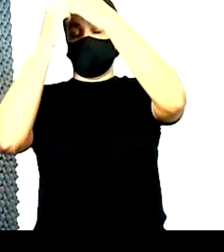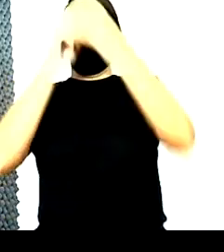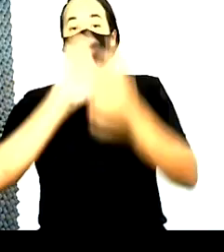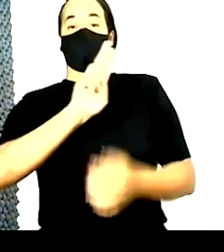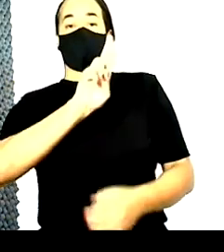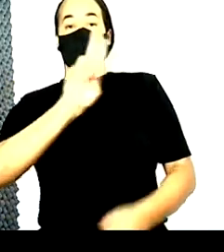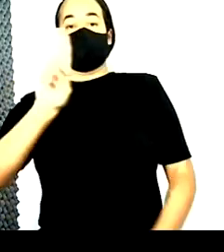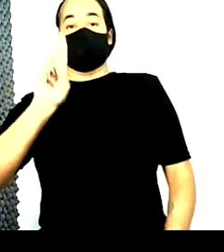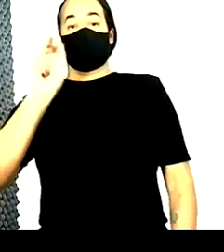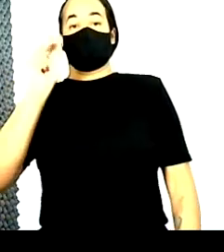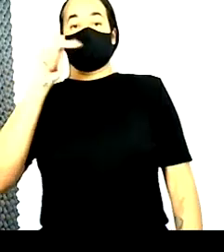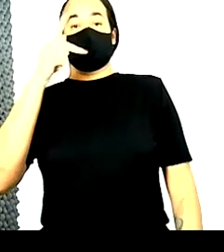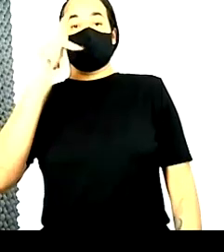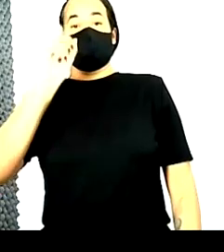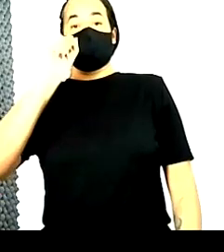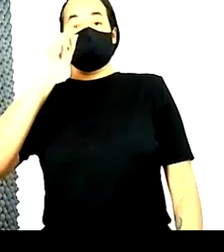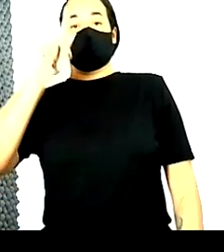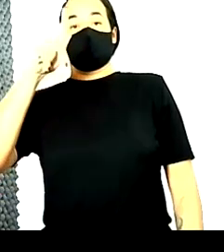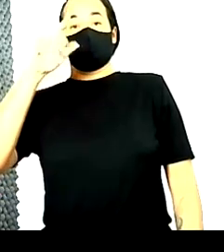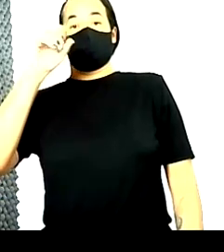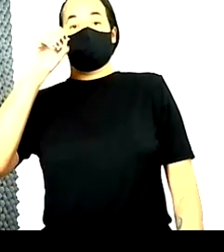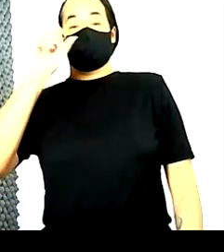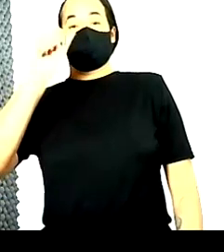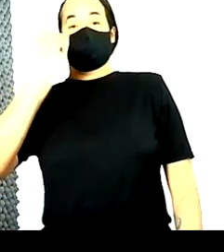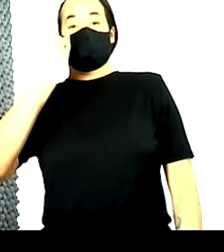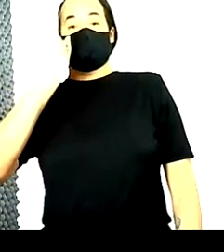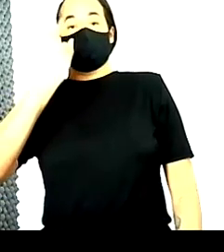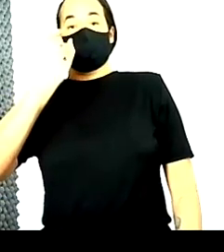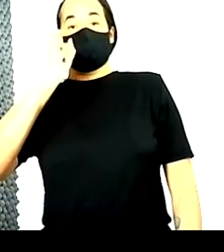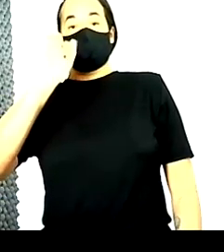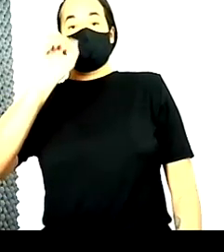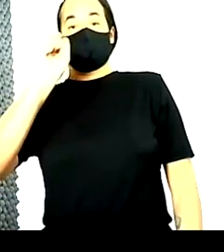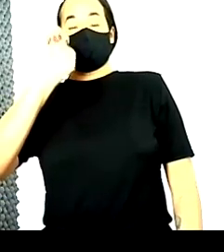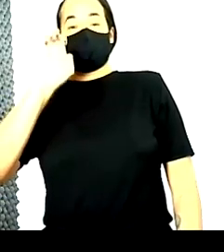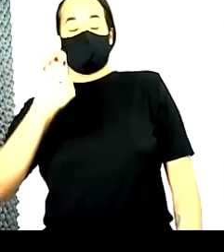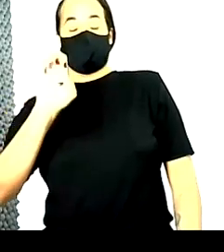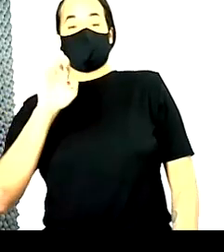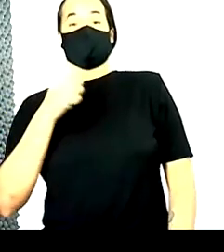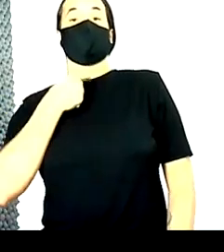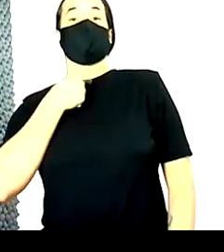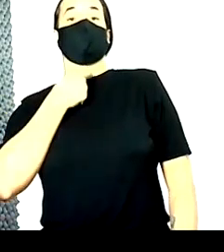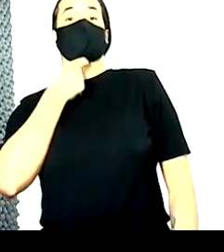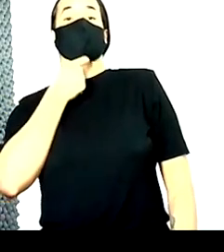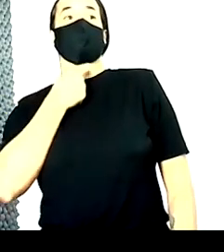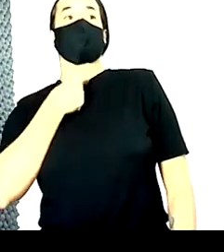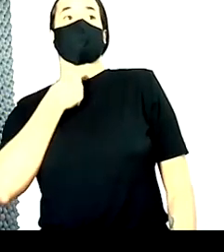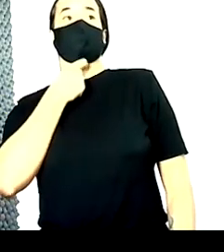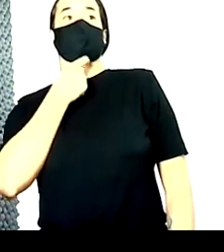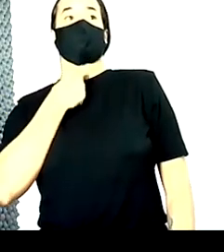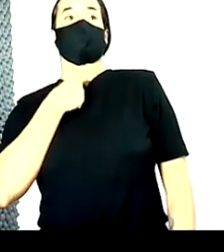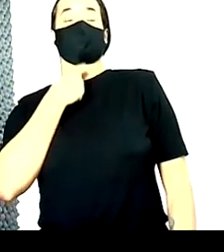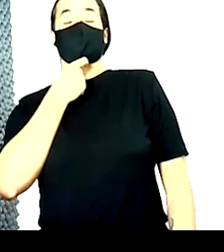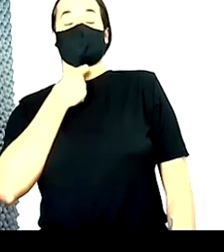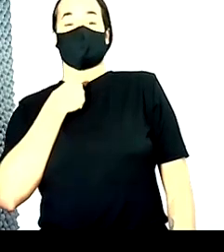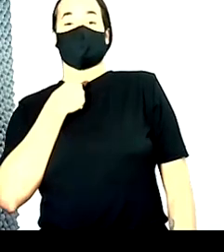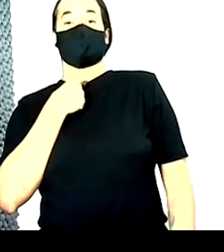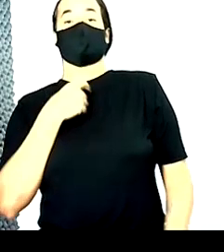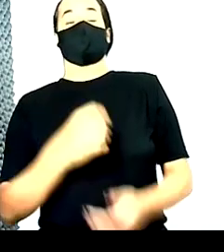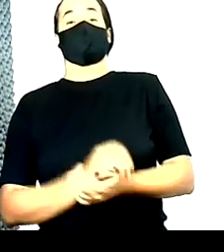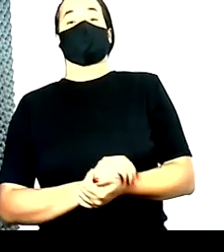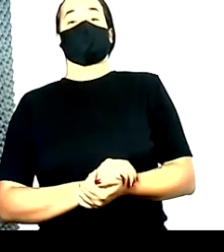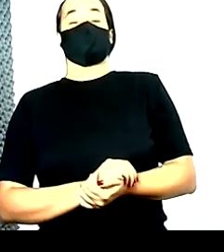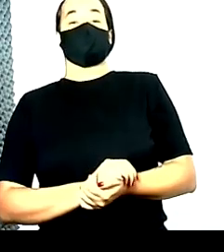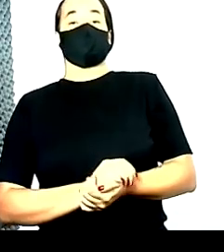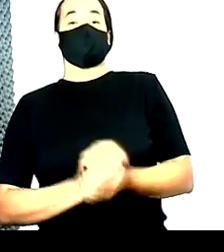a hipófise, que é localizada no cérebro, a tireoide e paratireoides, que é localizada na região do